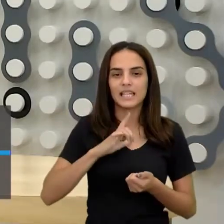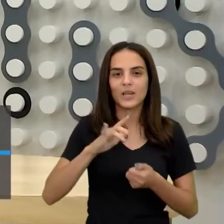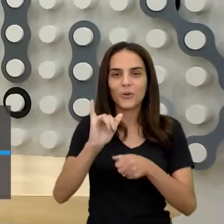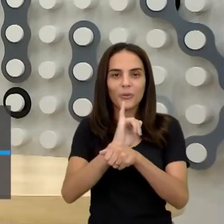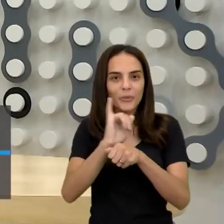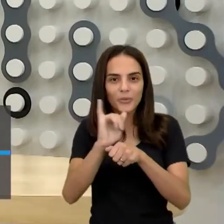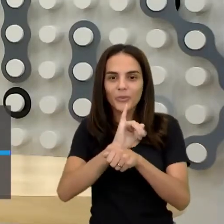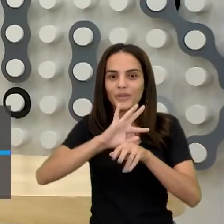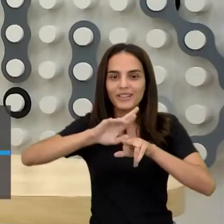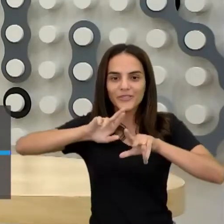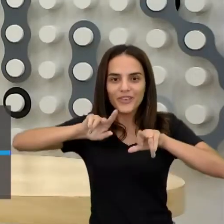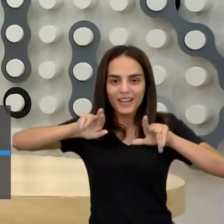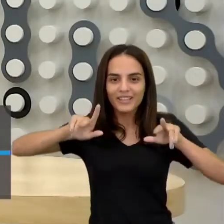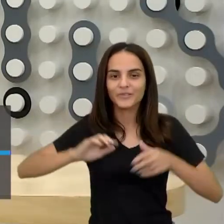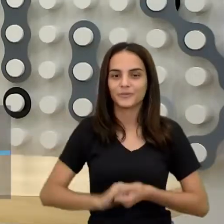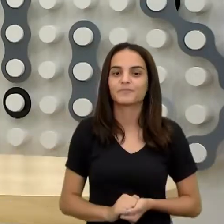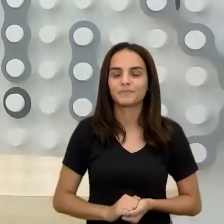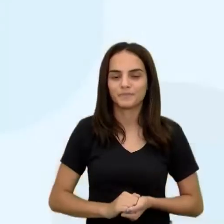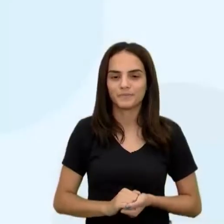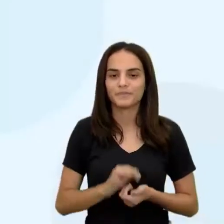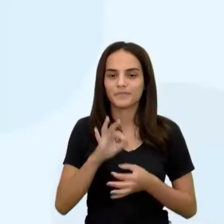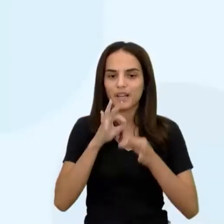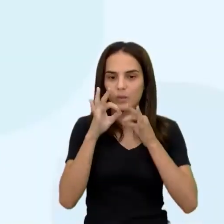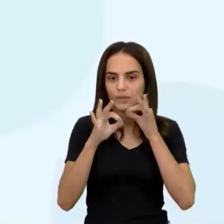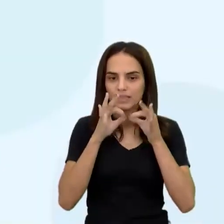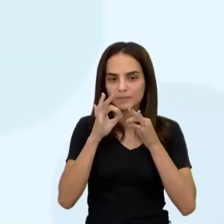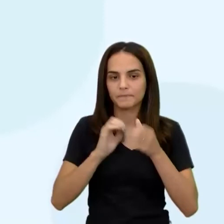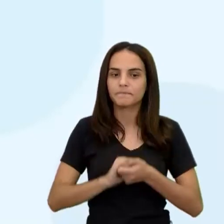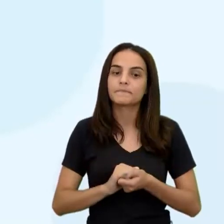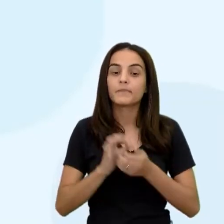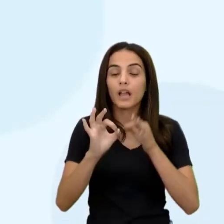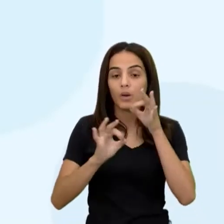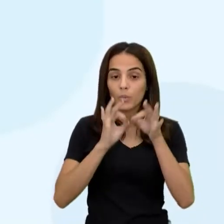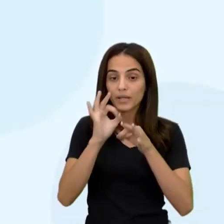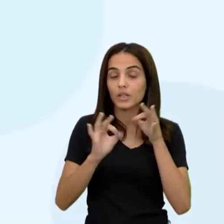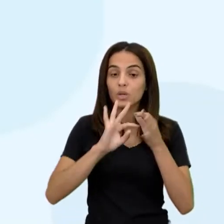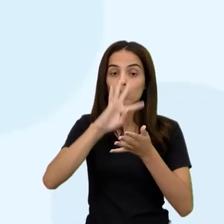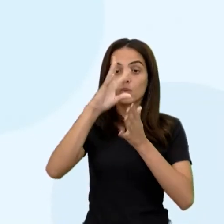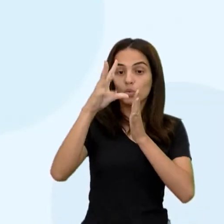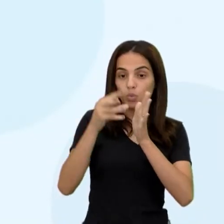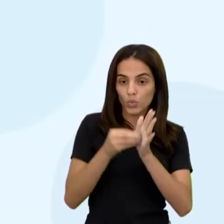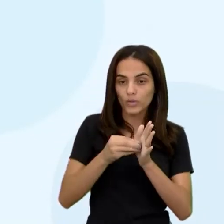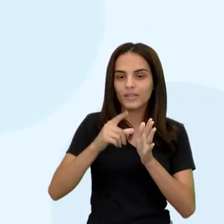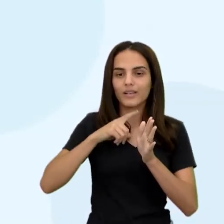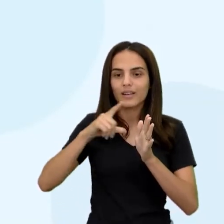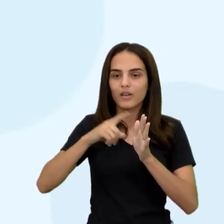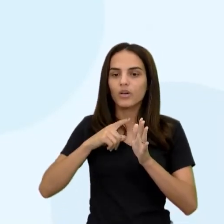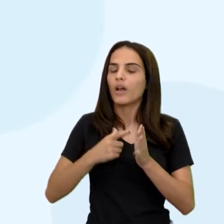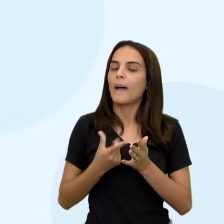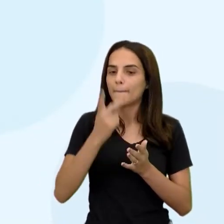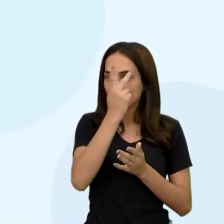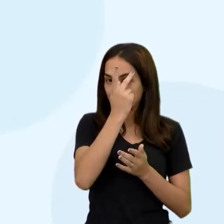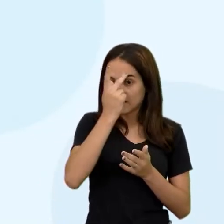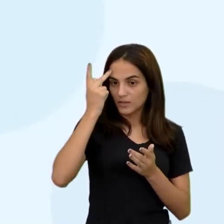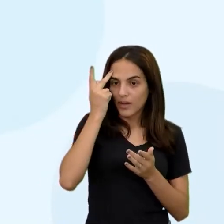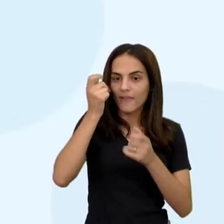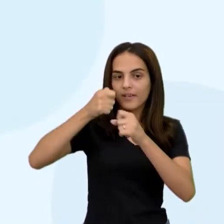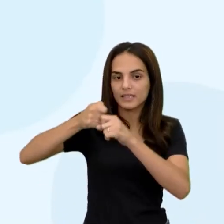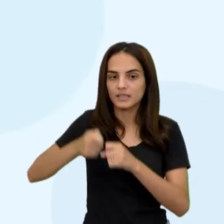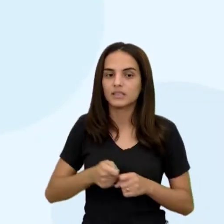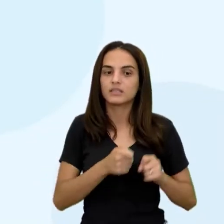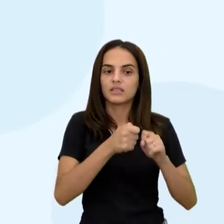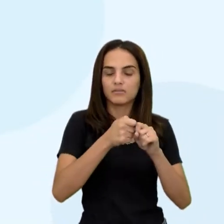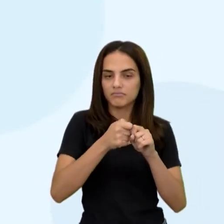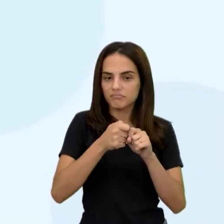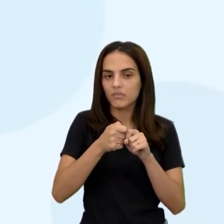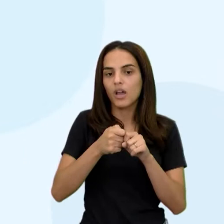YouTube. Gente, olha só. Argumentação que é na tela. Argumento é tudo aquilo que leva o interlocutor a